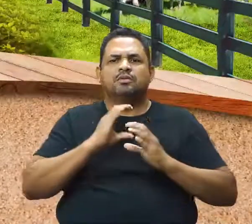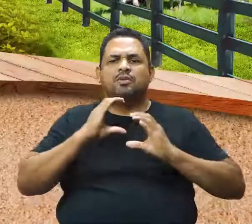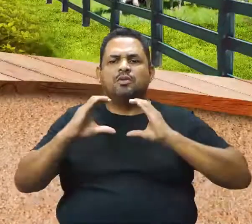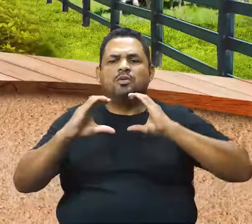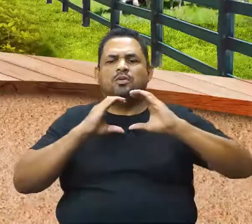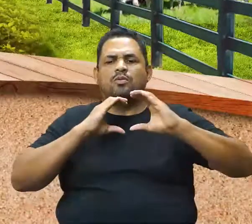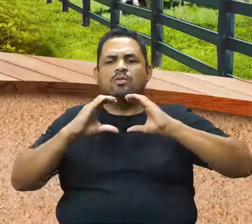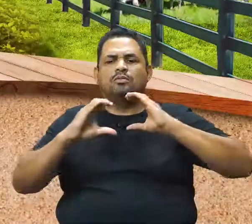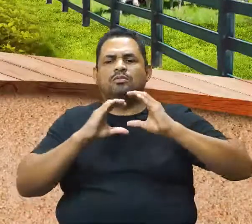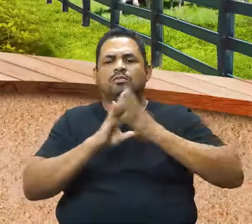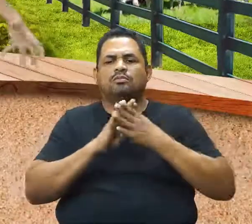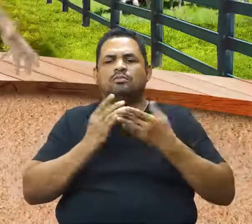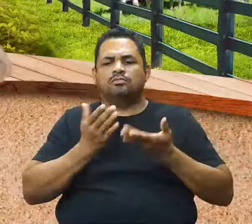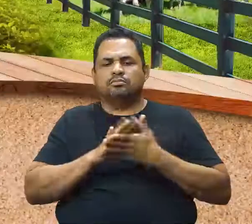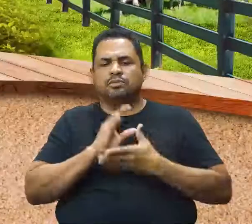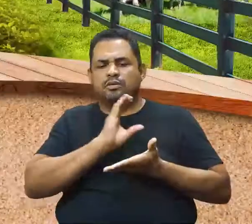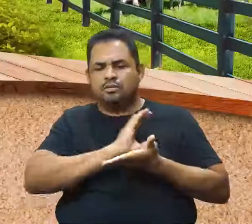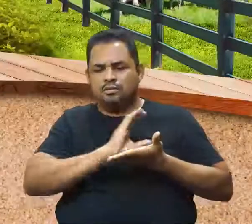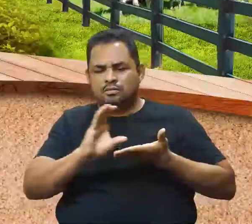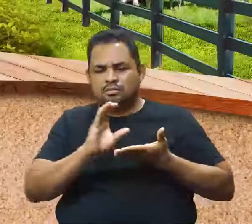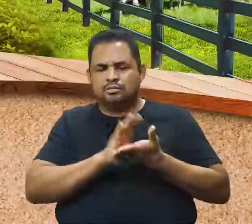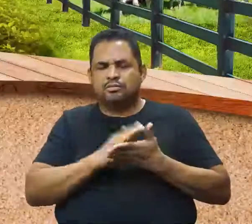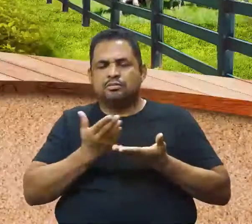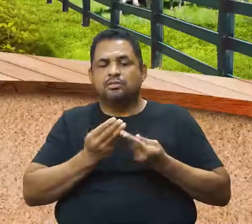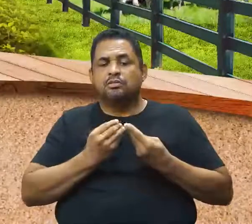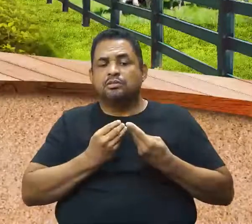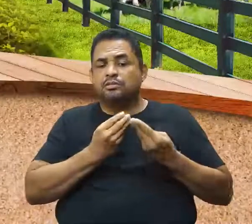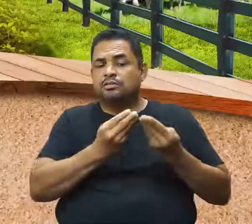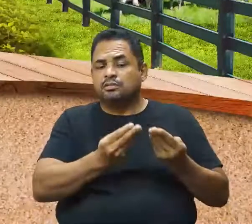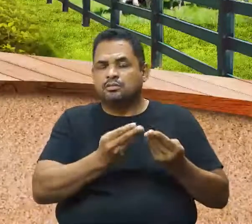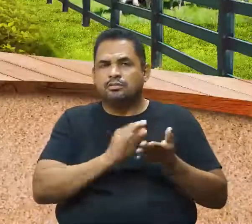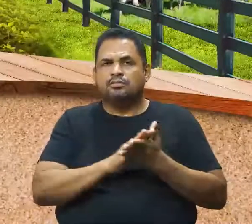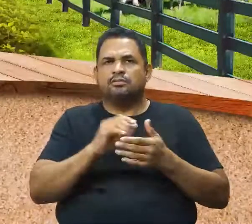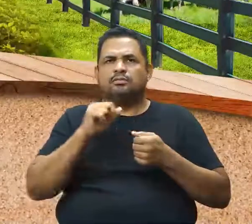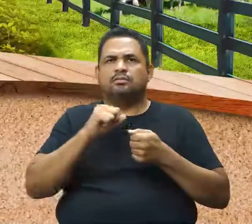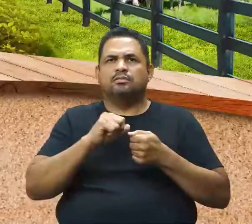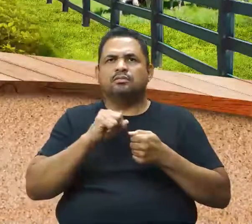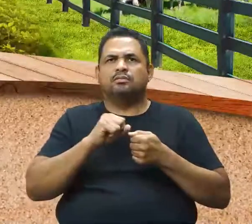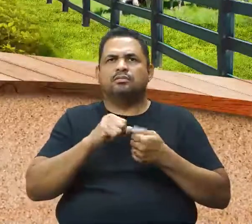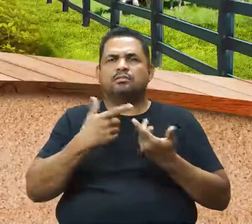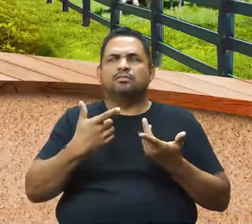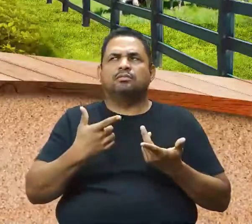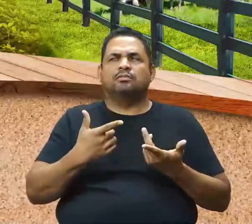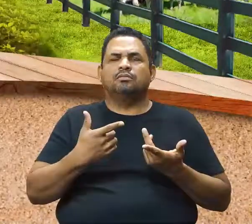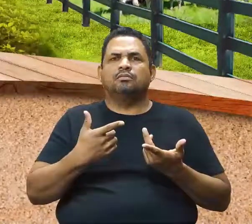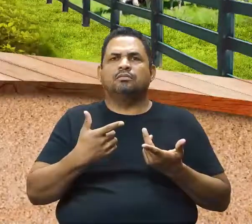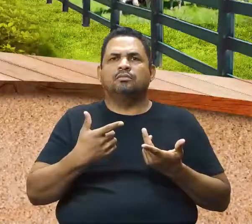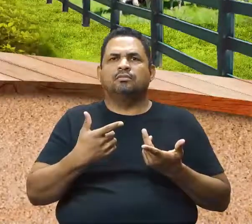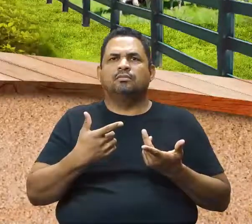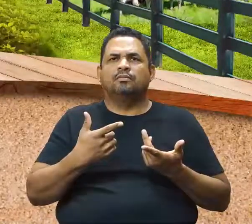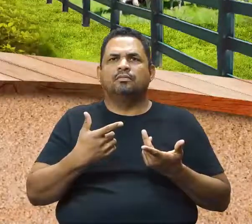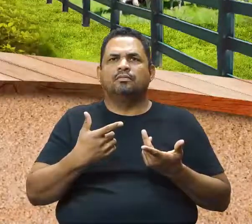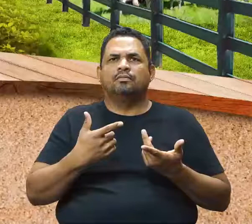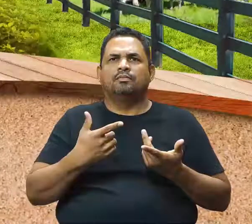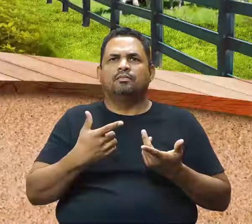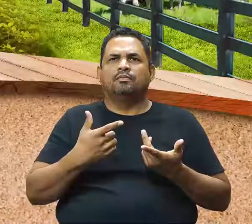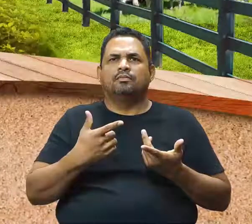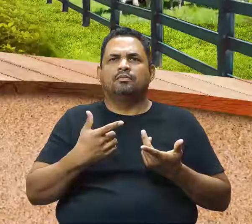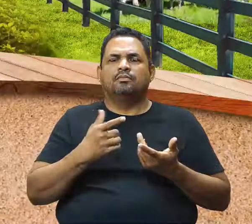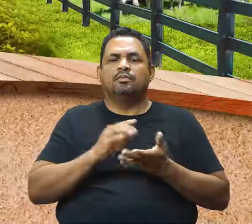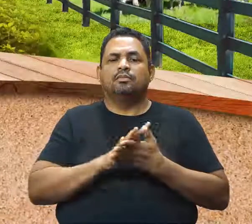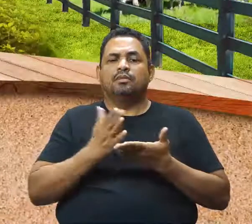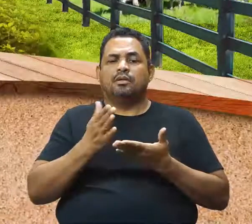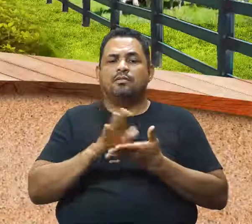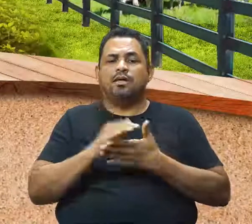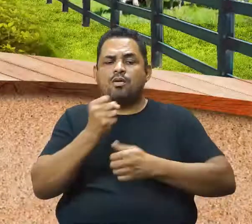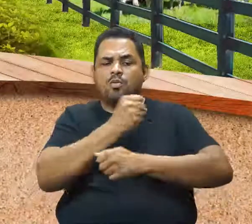com o mercado, o investimento e levar para fazer, tanto para a área